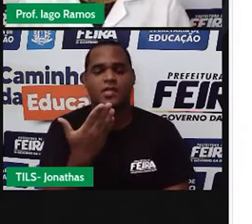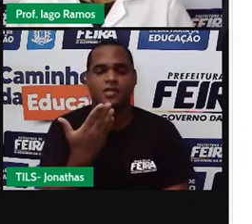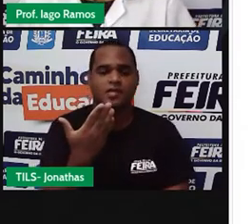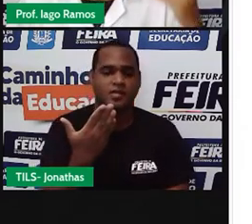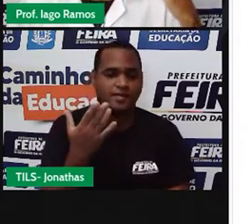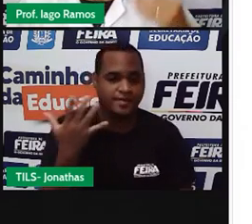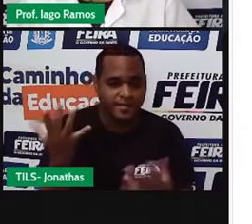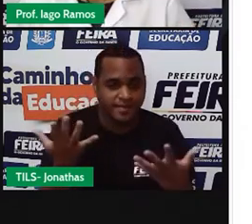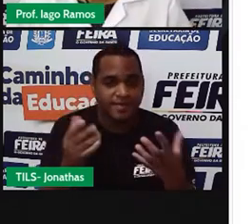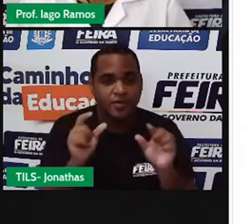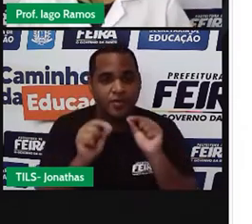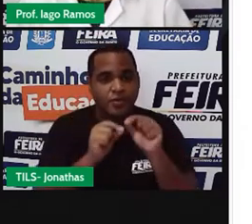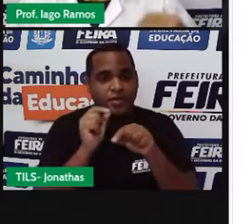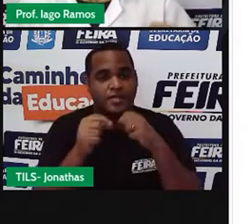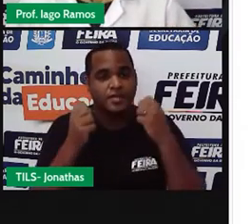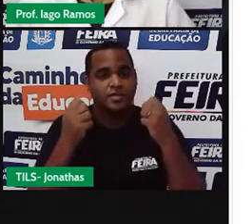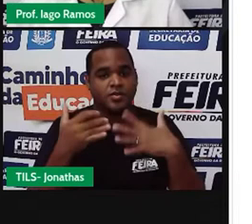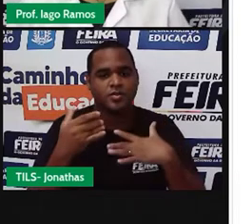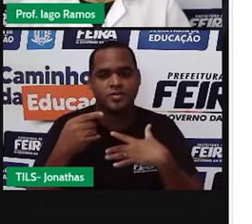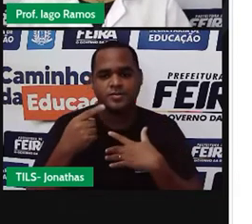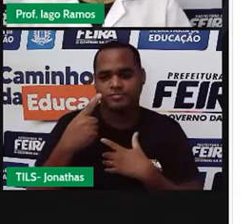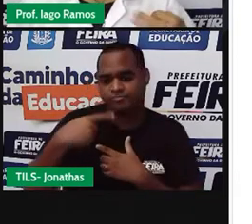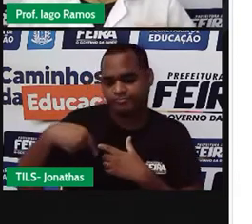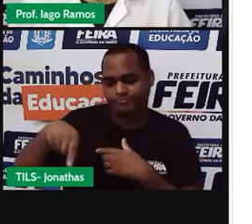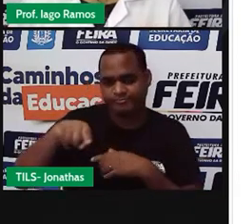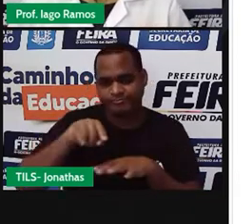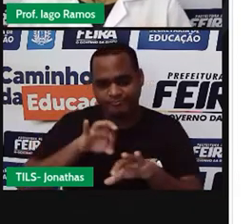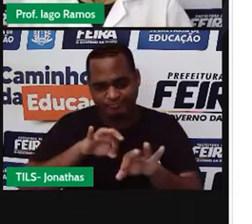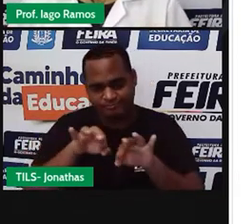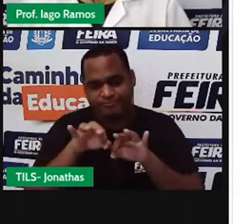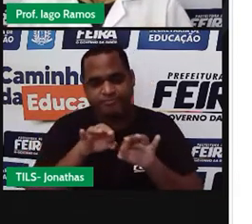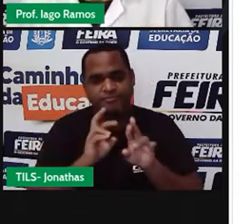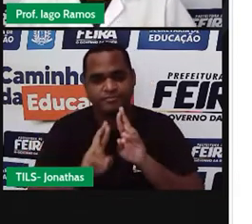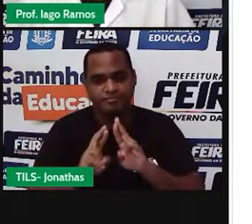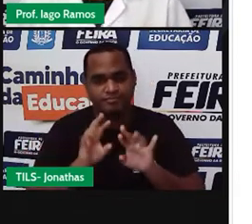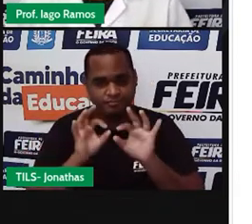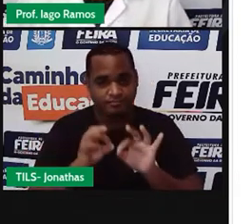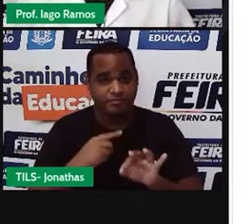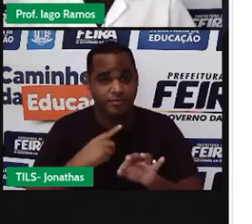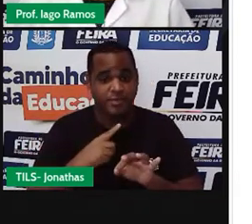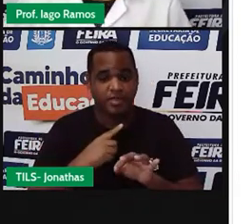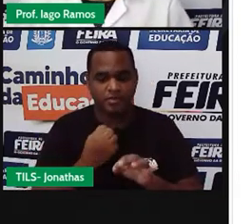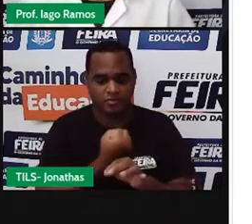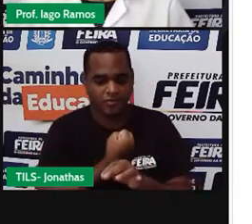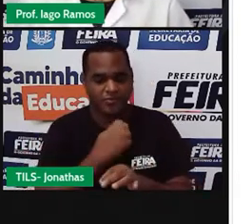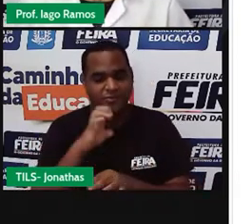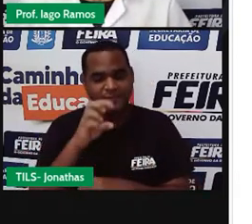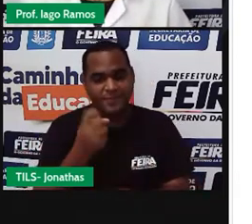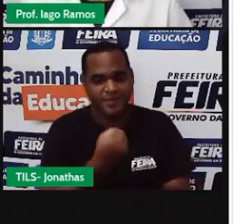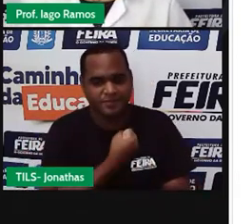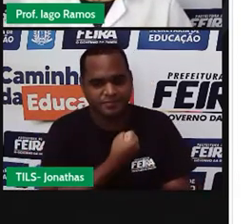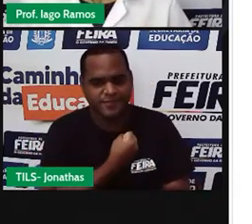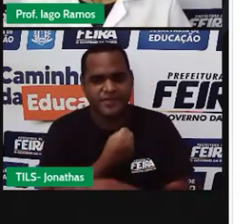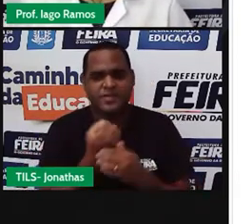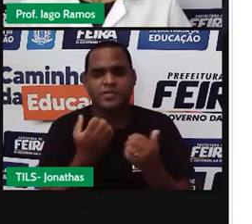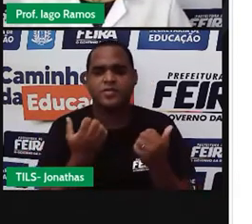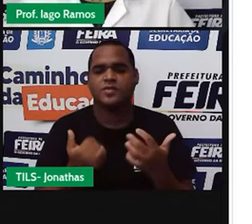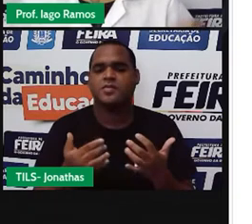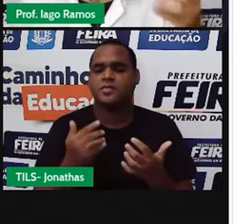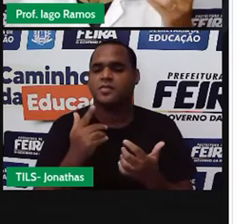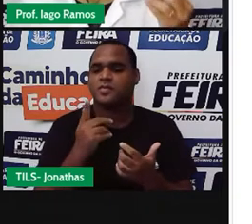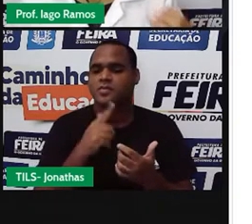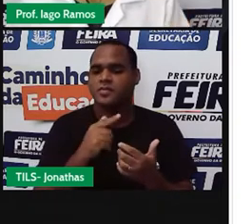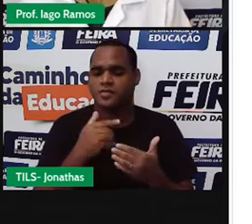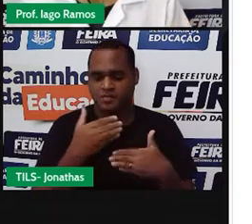para a gente resolver uma expressão numérica é como se a gente tivesse seguindo